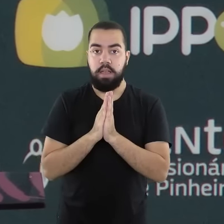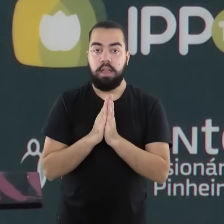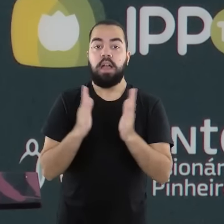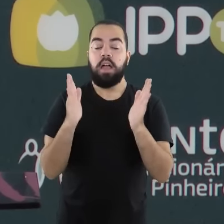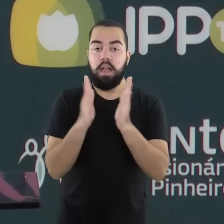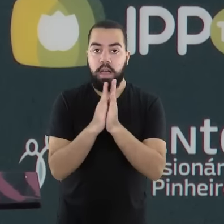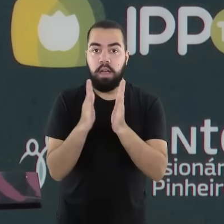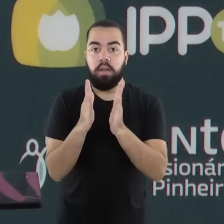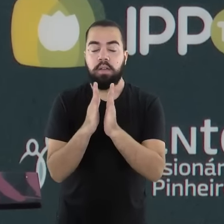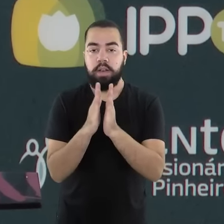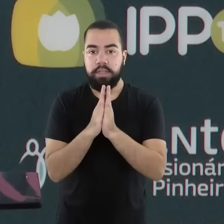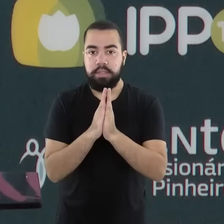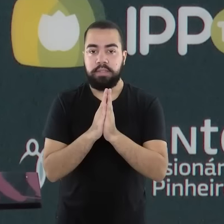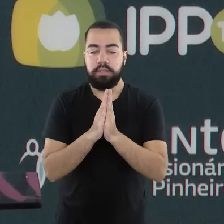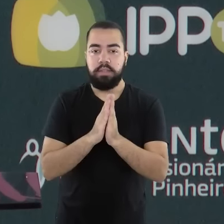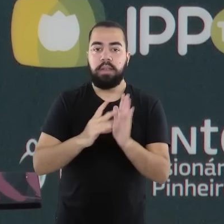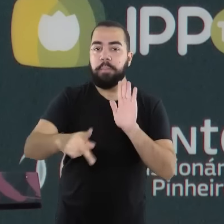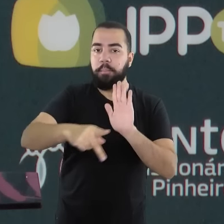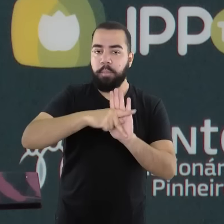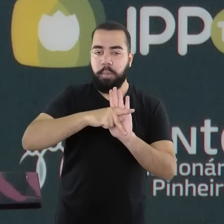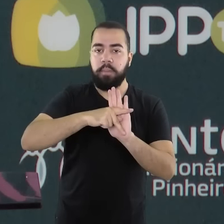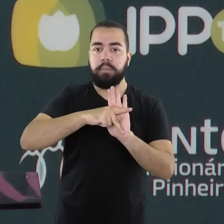é usada pelo Espírito Santo.